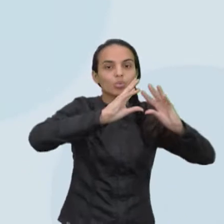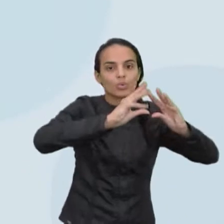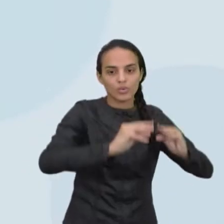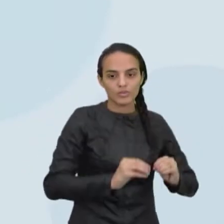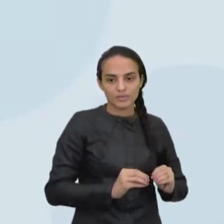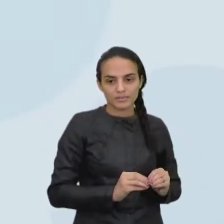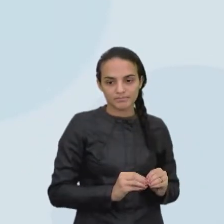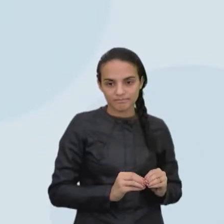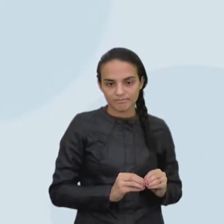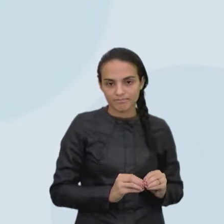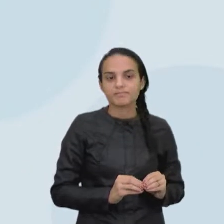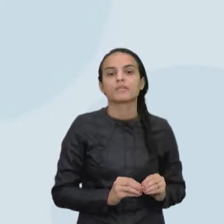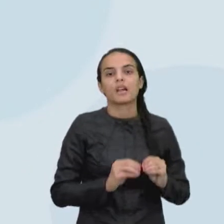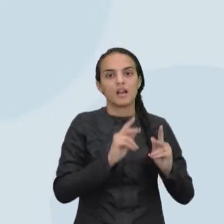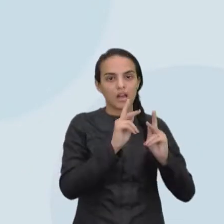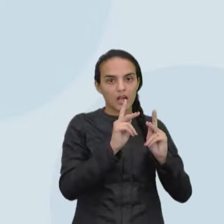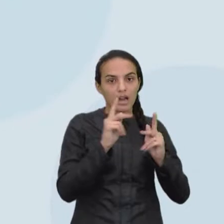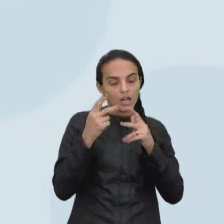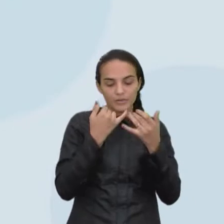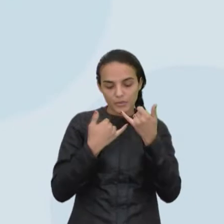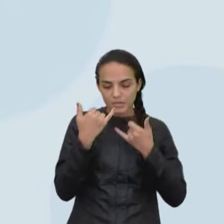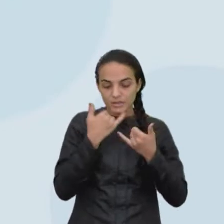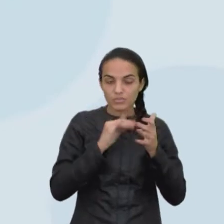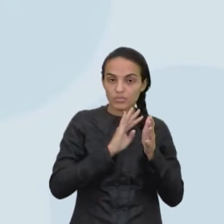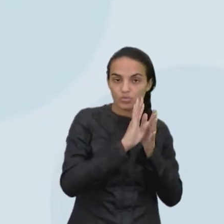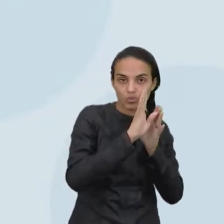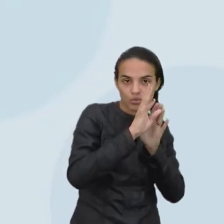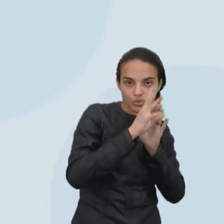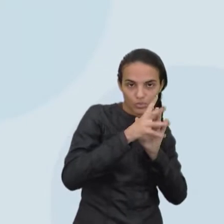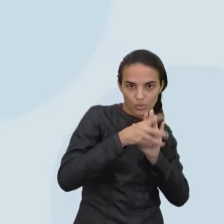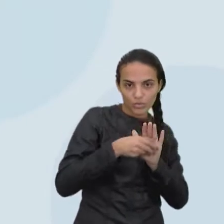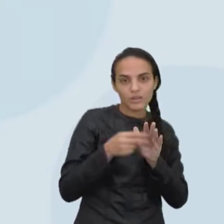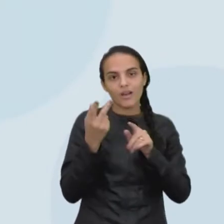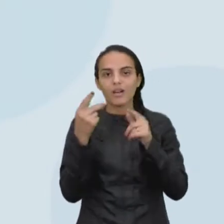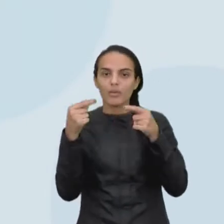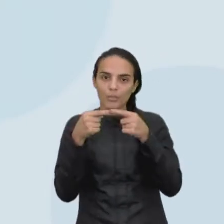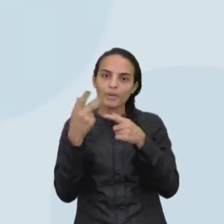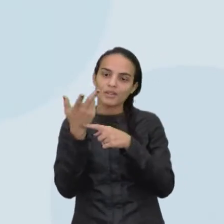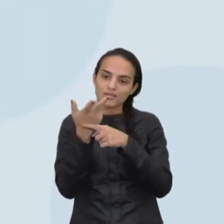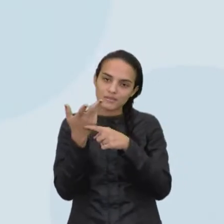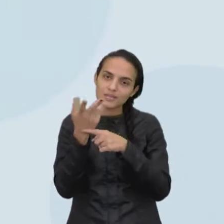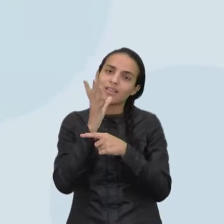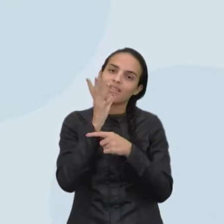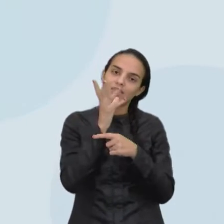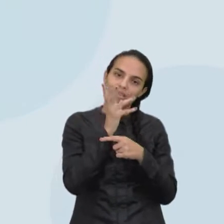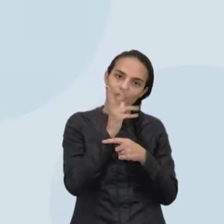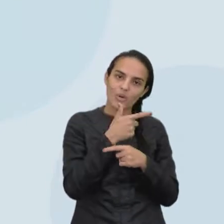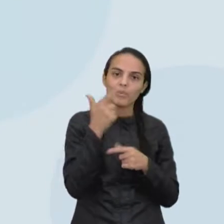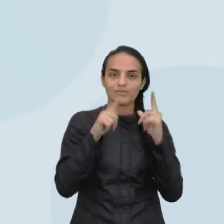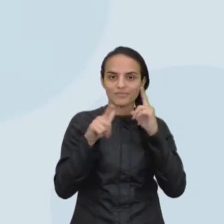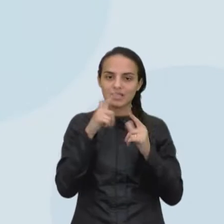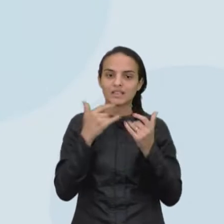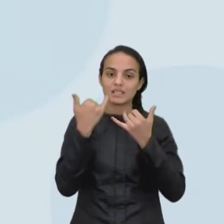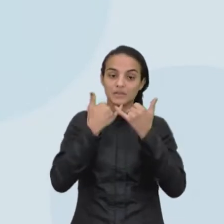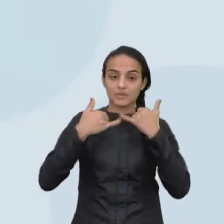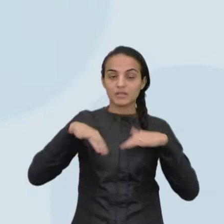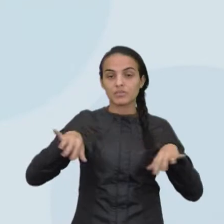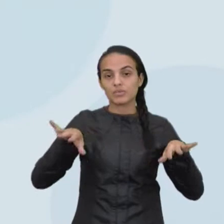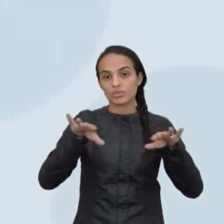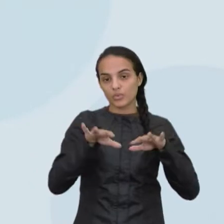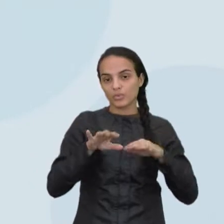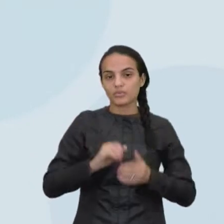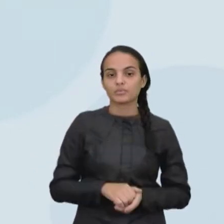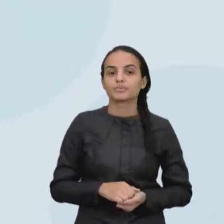vou coletar a informação de todo mundo. Então, um censo é bem demorado, porque eu tenho que conseguir a informação de todos, tá